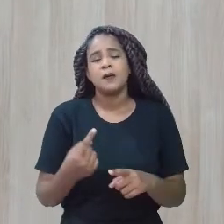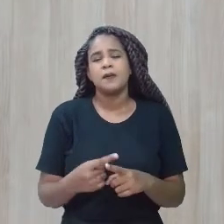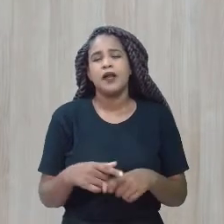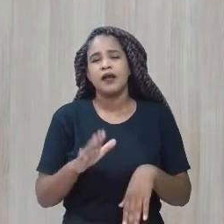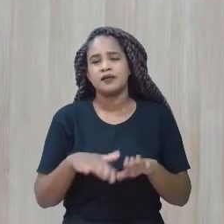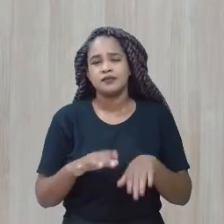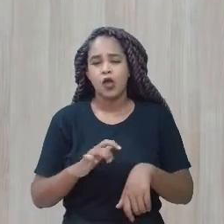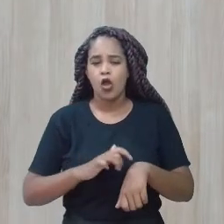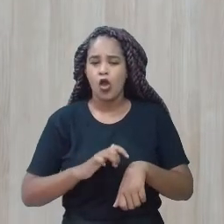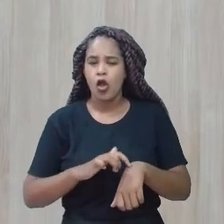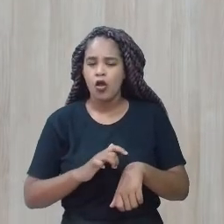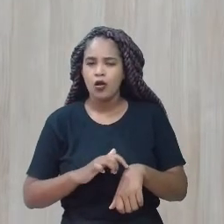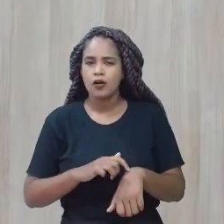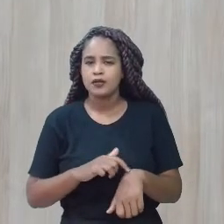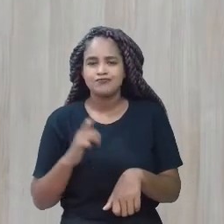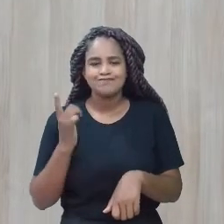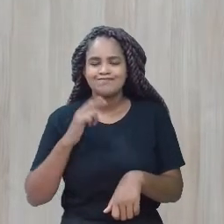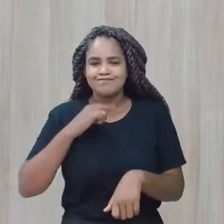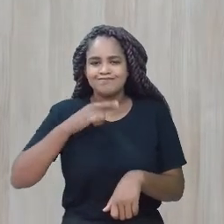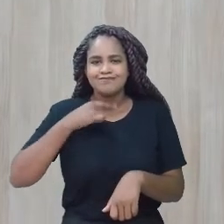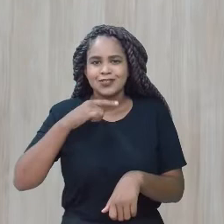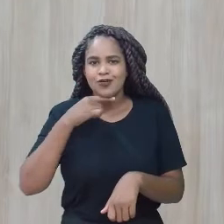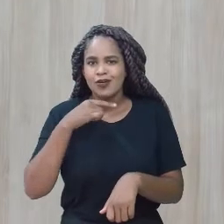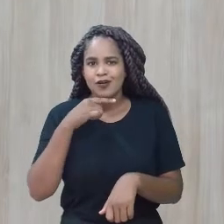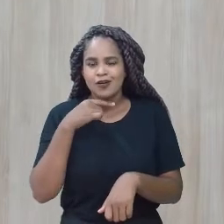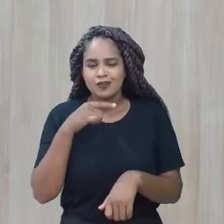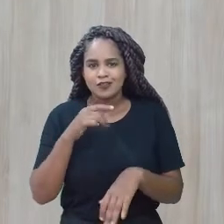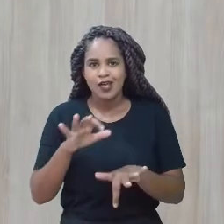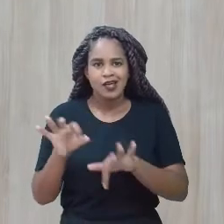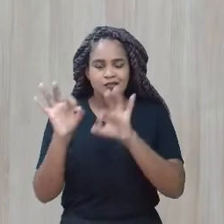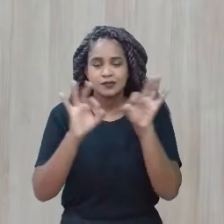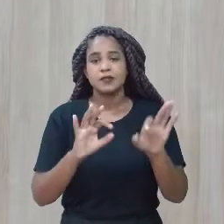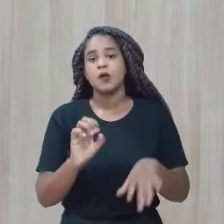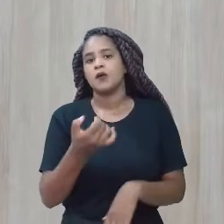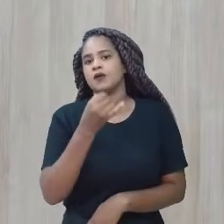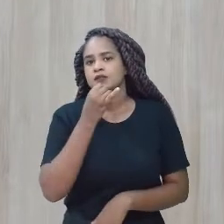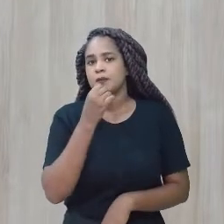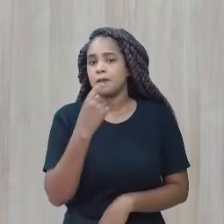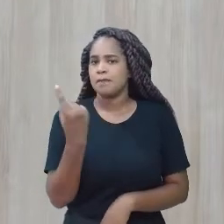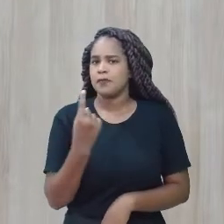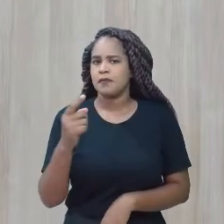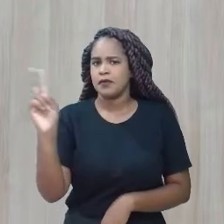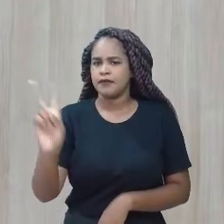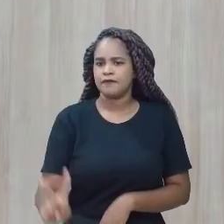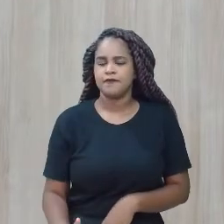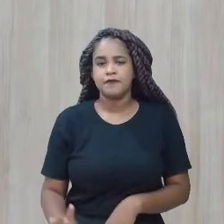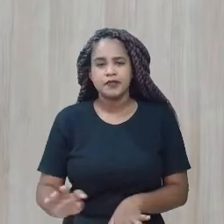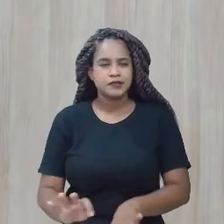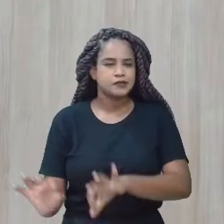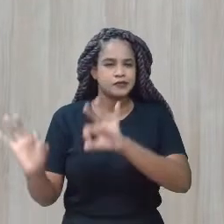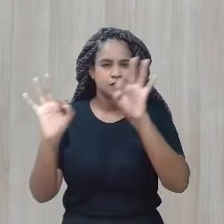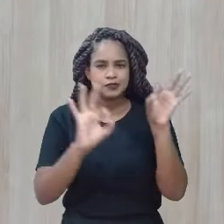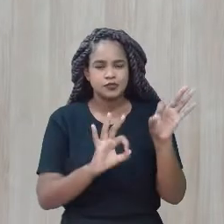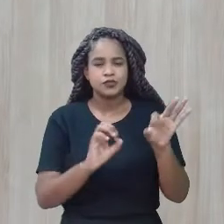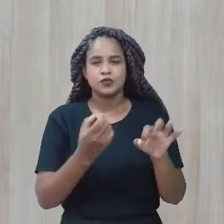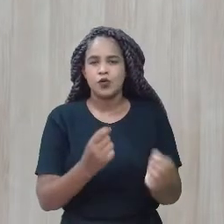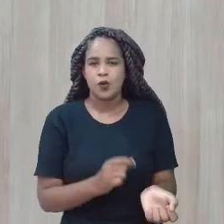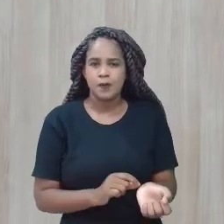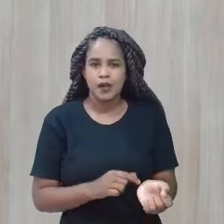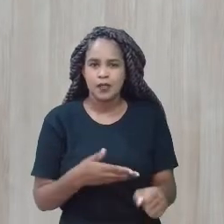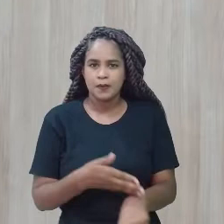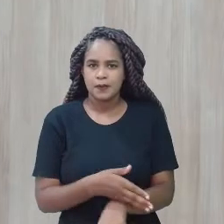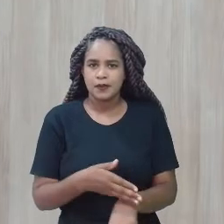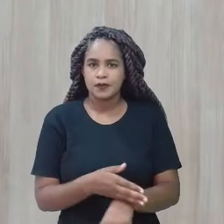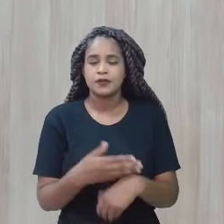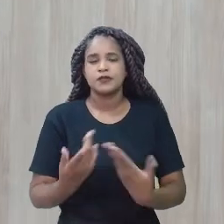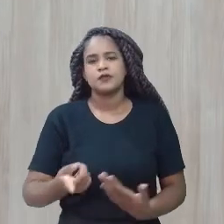aqueles que estão chegando agora, ou de repente é a primeira vez que está entrando no aplicativo, então